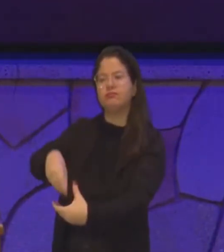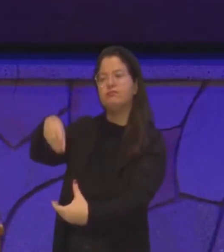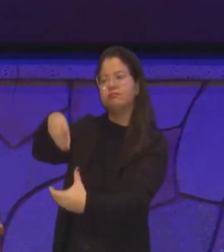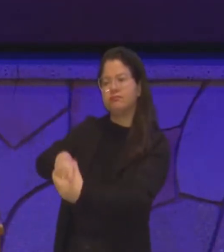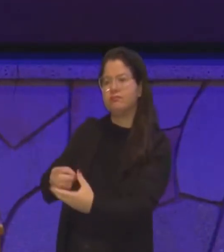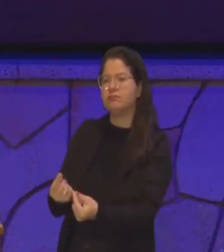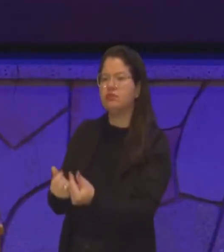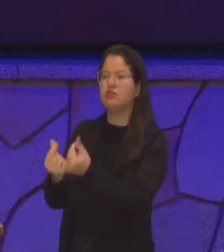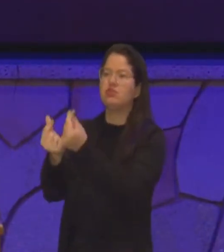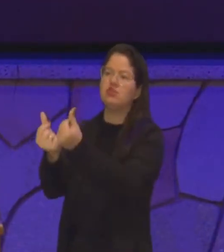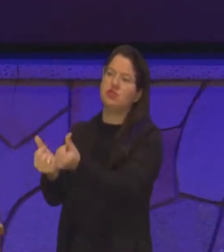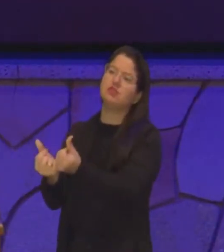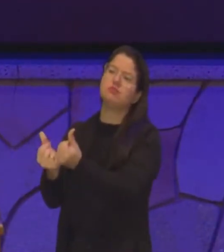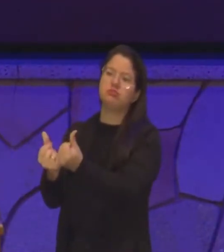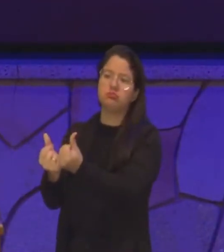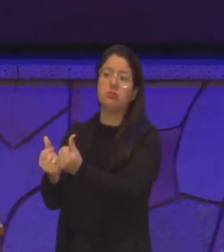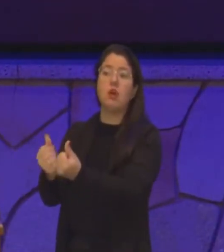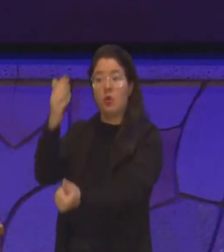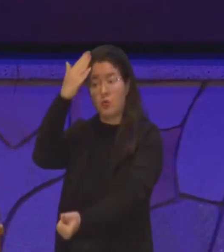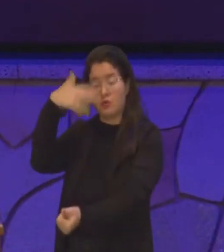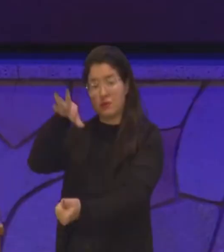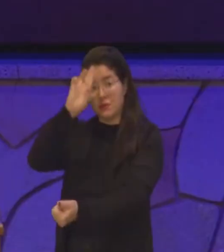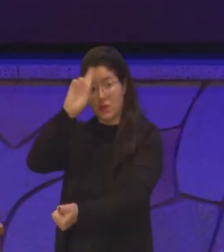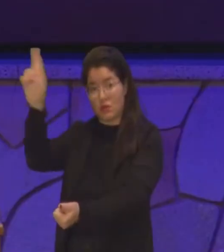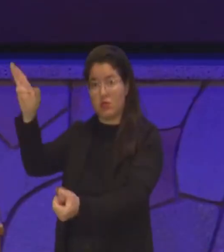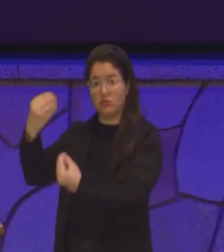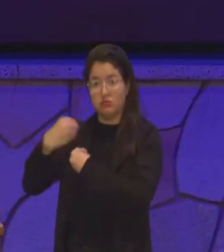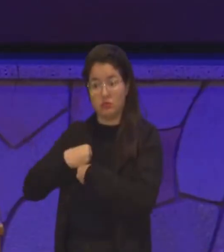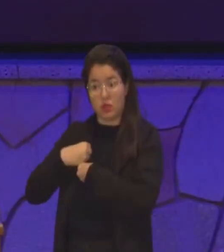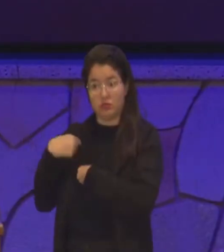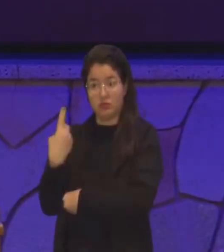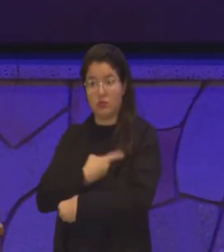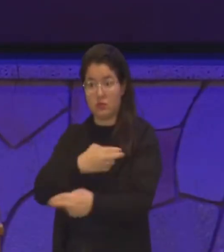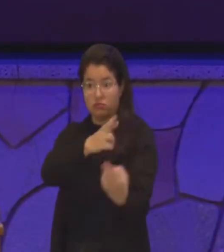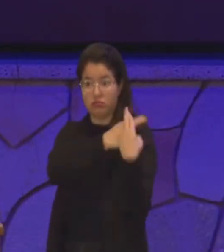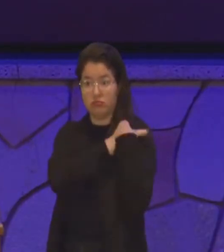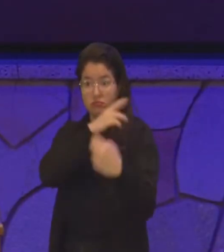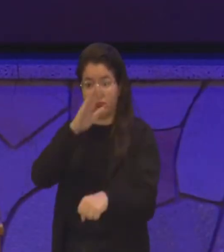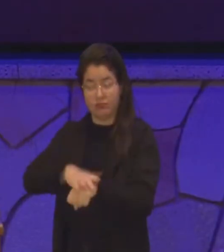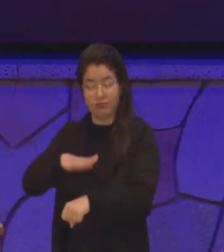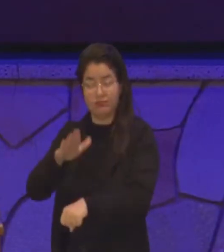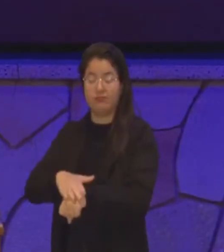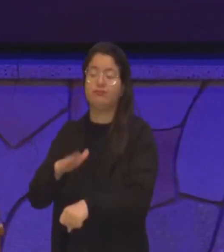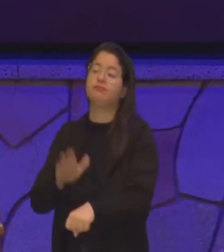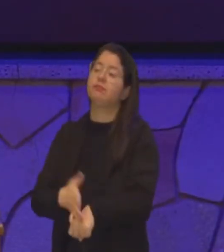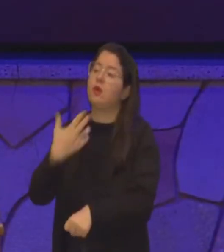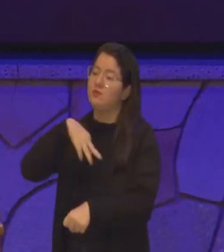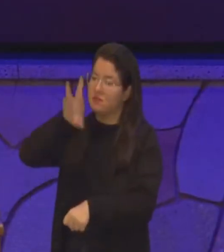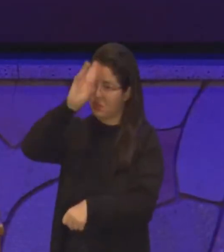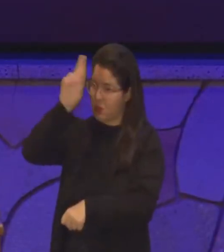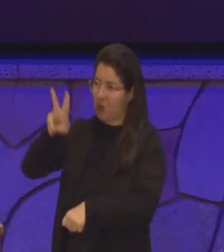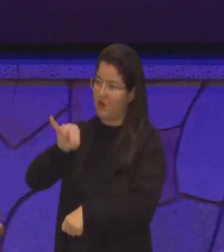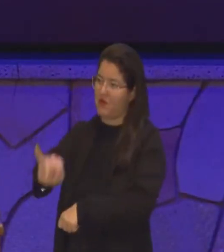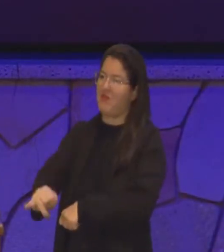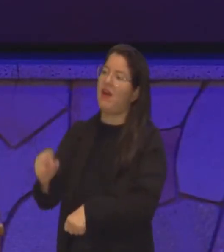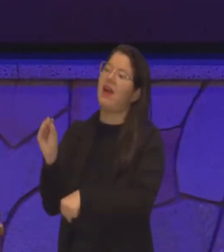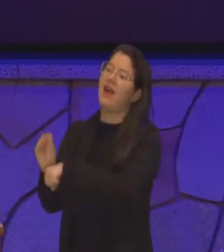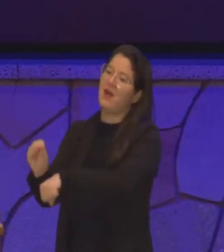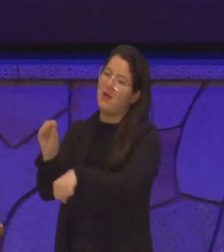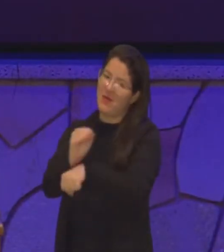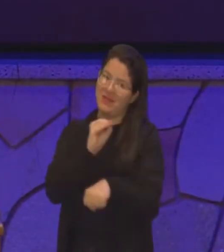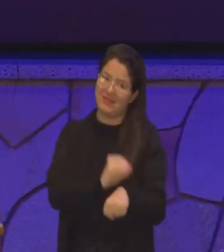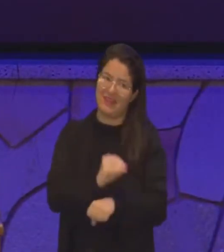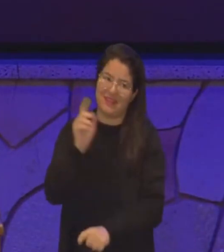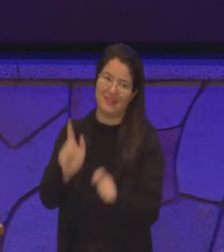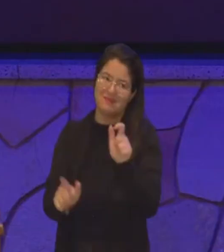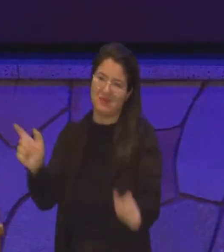que nós temos e o Senhor tem confiado em nossas mãos, é o Senhor quem cuidará daqueles que estão